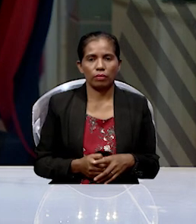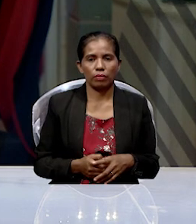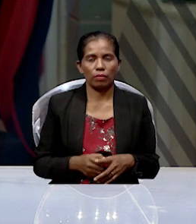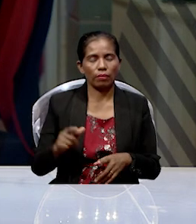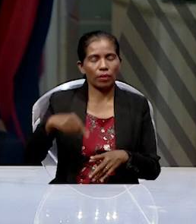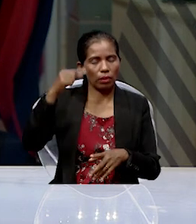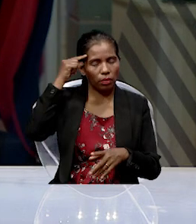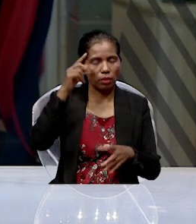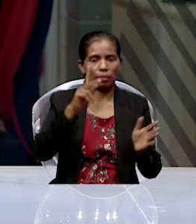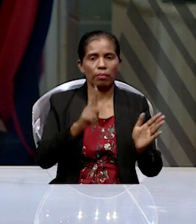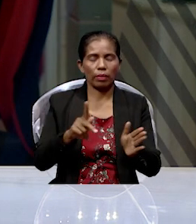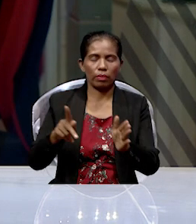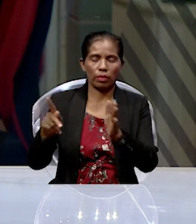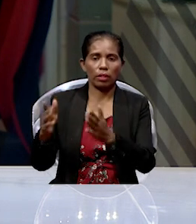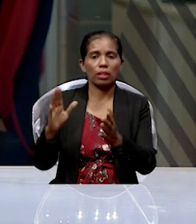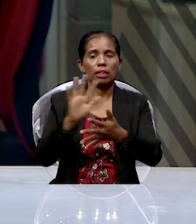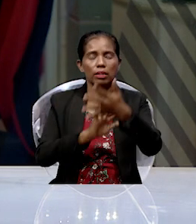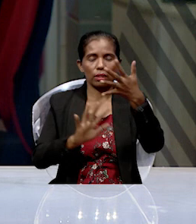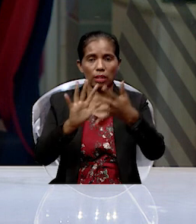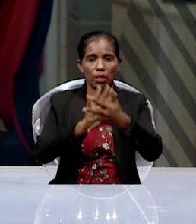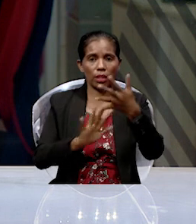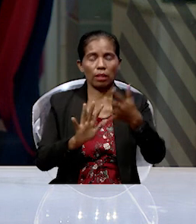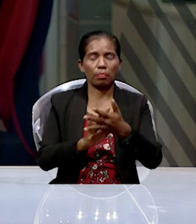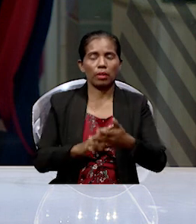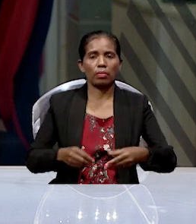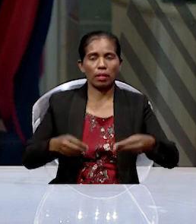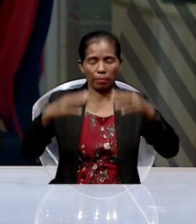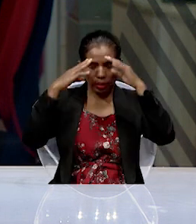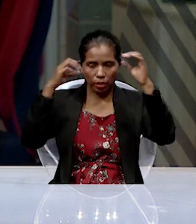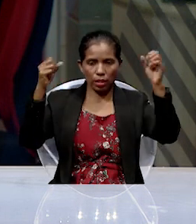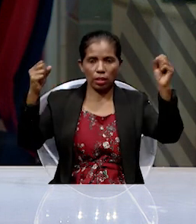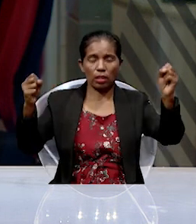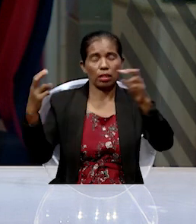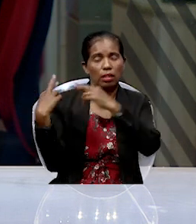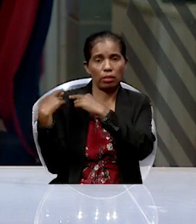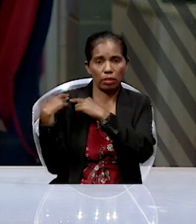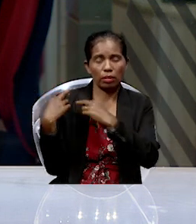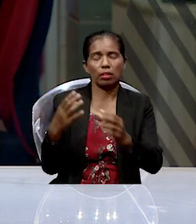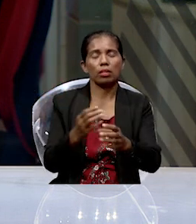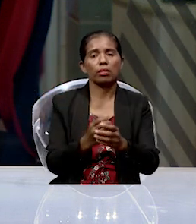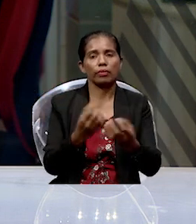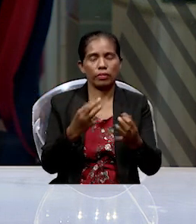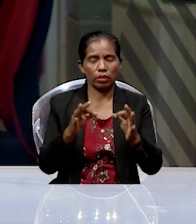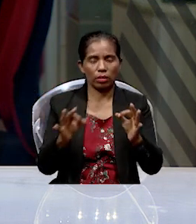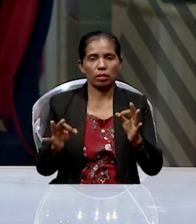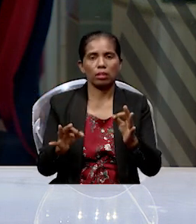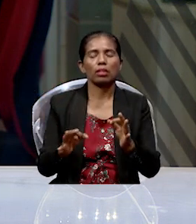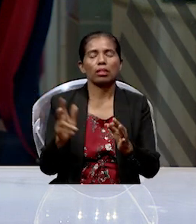Governo e a preparação da cerimônia tomada de posse do presidente da República eleito atinge 1% do tolo